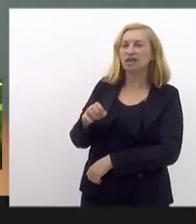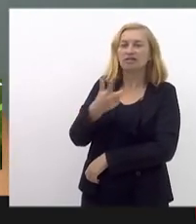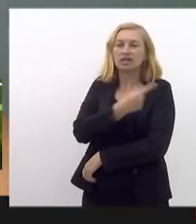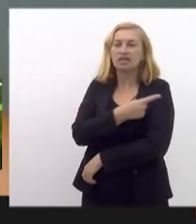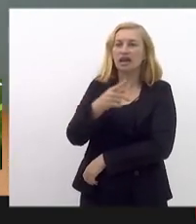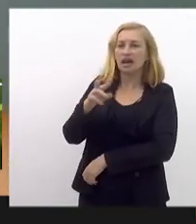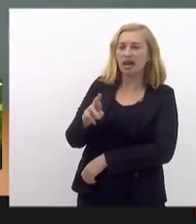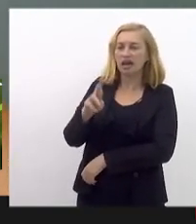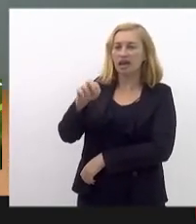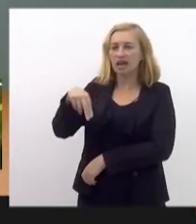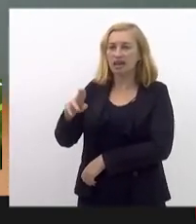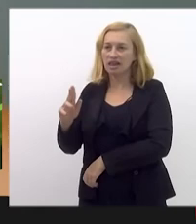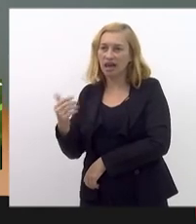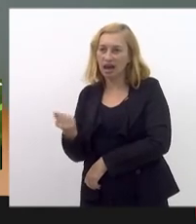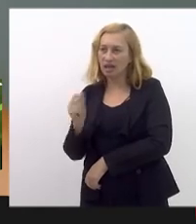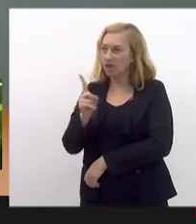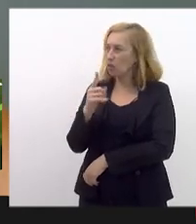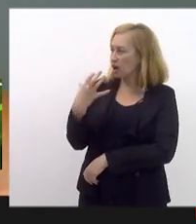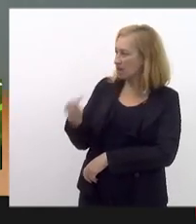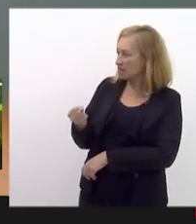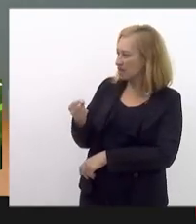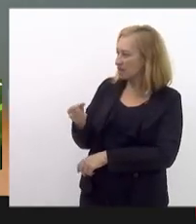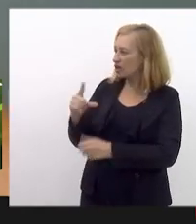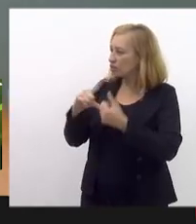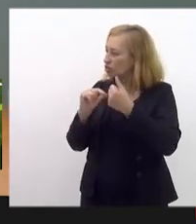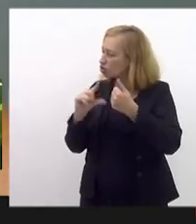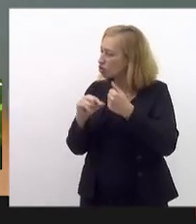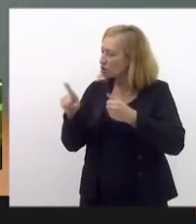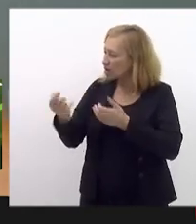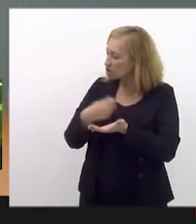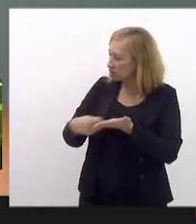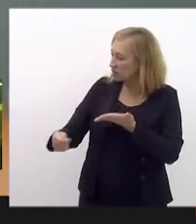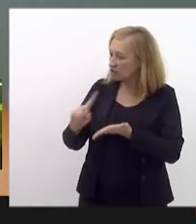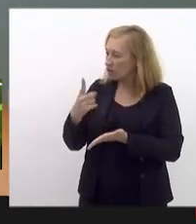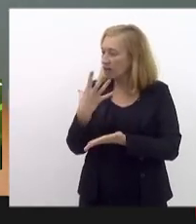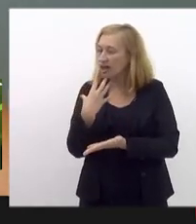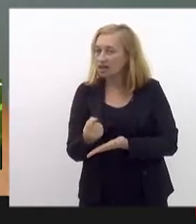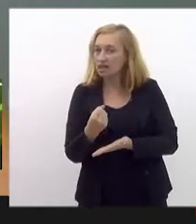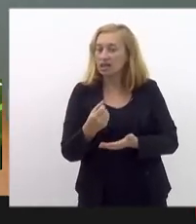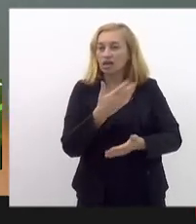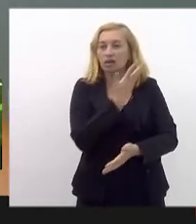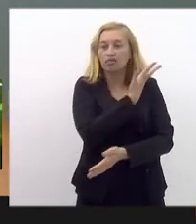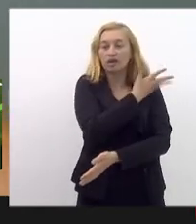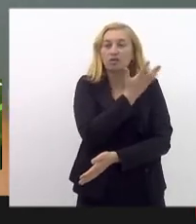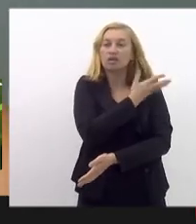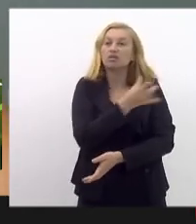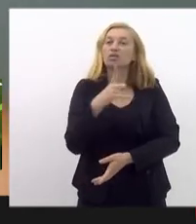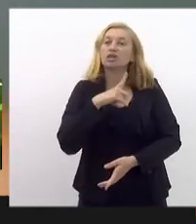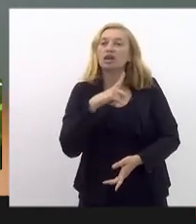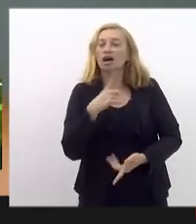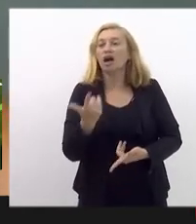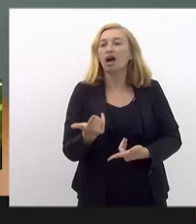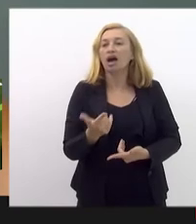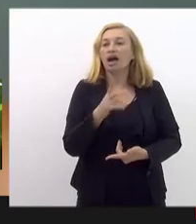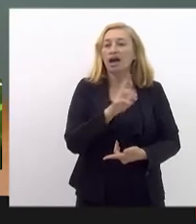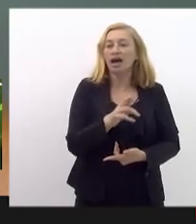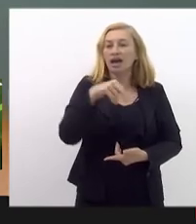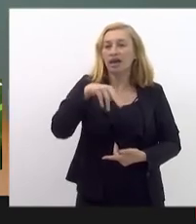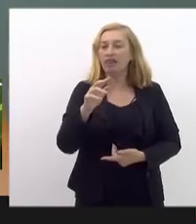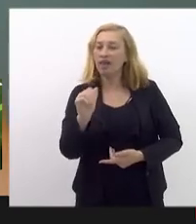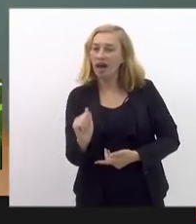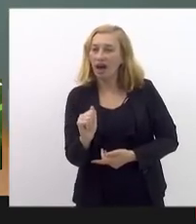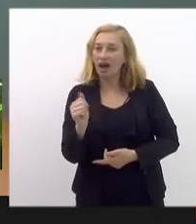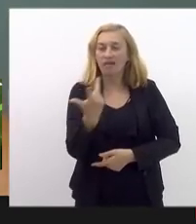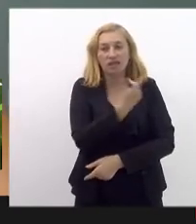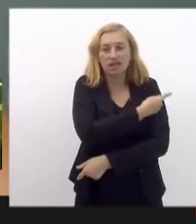que ela nem era aceita, né? Os artigos que ela escrevia nem eram aceitos, porque existia um preconceito danado sobre RNA, sobre